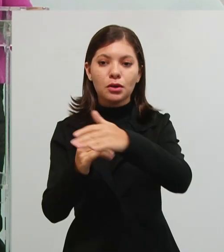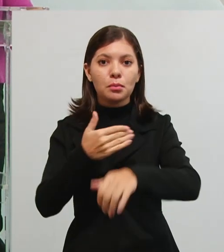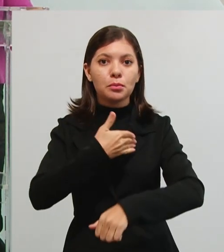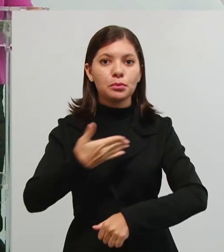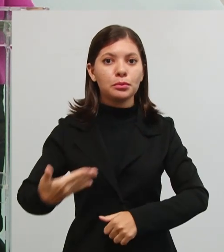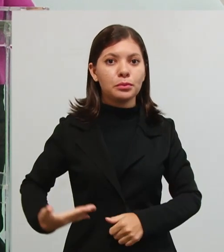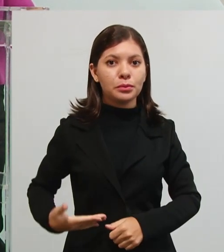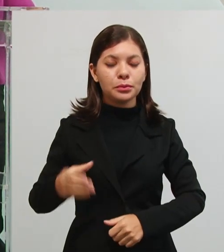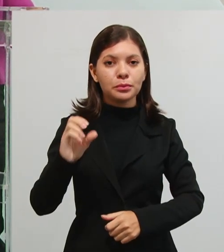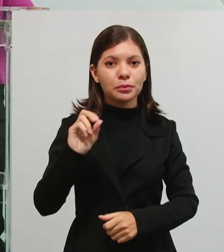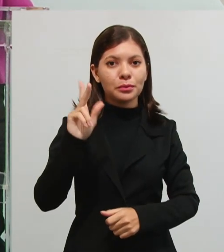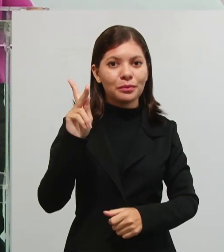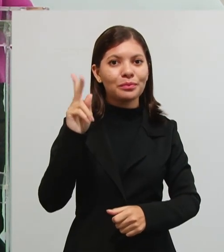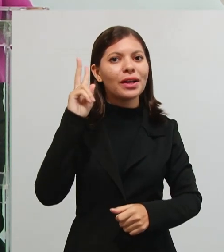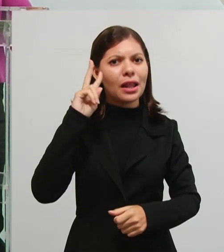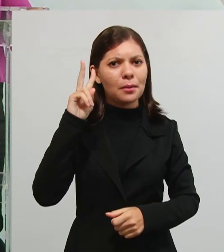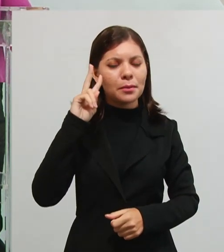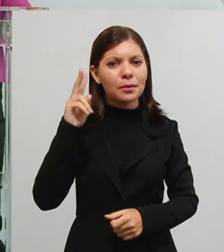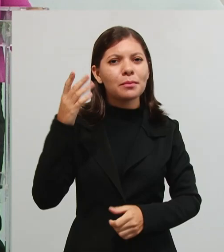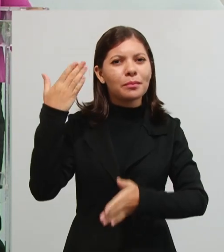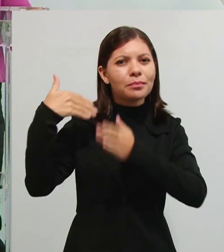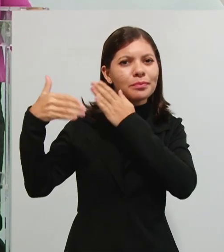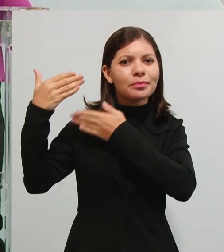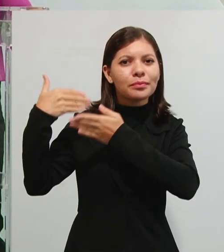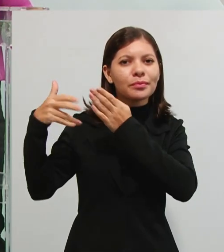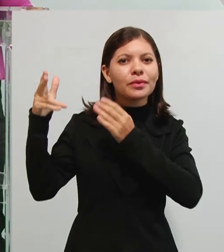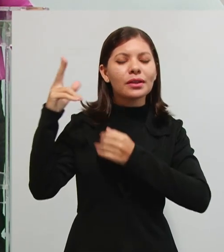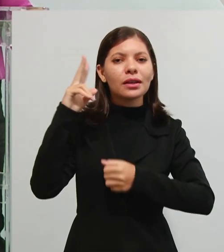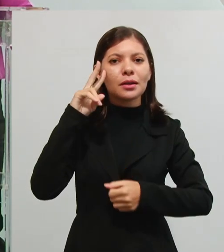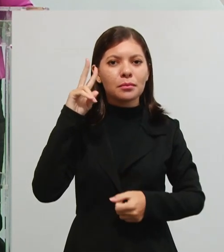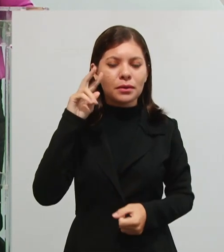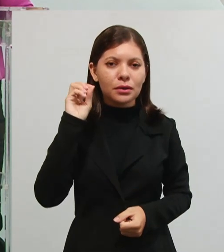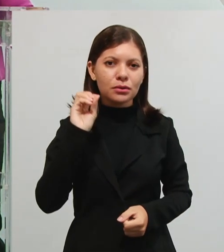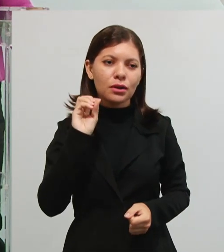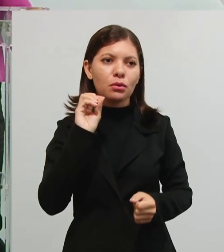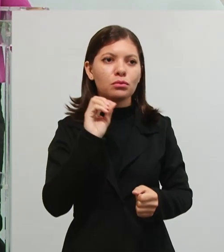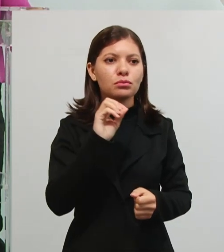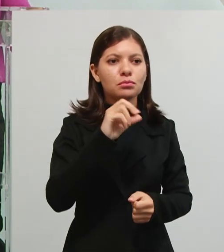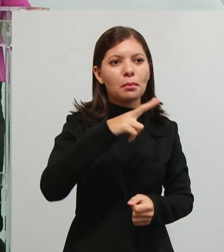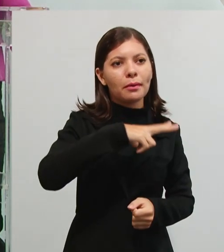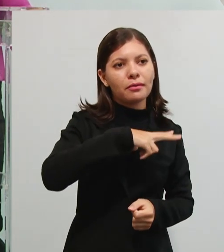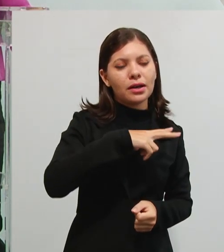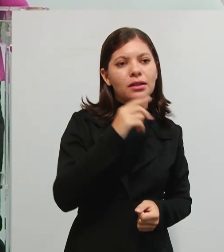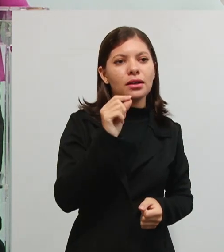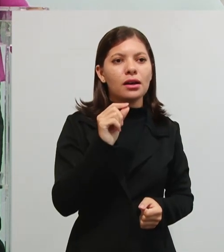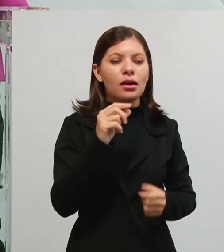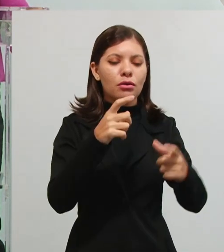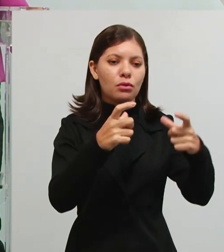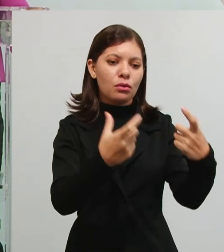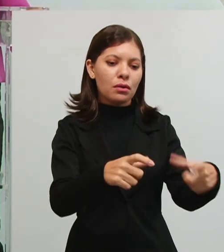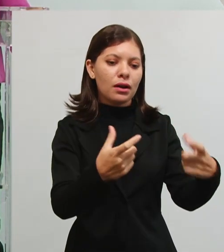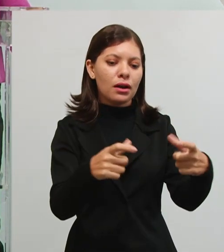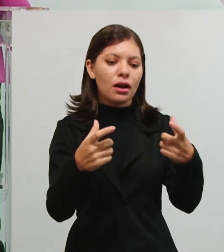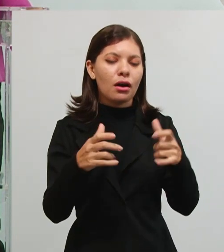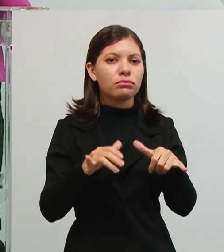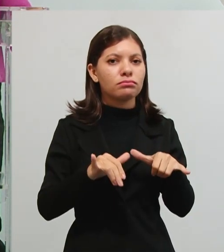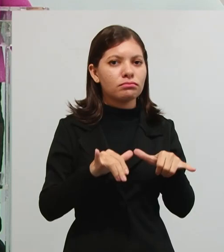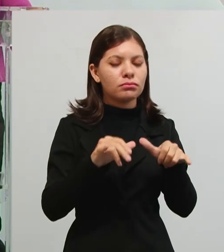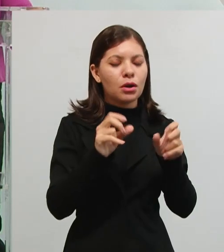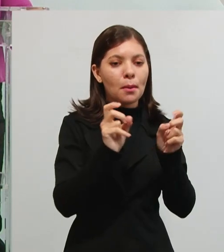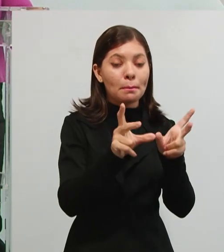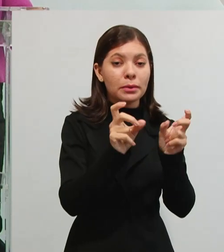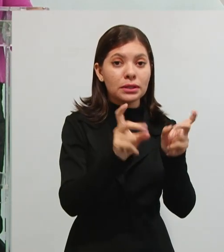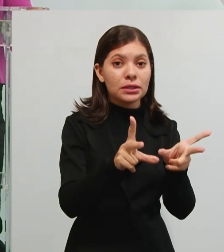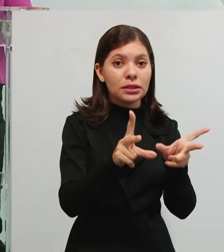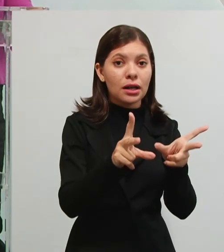ok? Iniciativa privada, só lembrando para vocês, são aquelas lojas, aqueles estabelecimentos comerciais que não